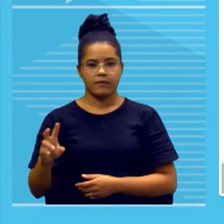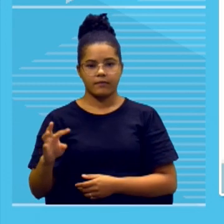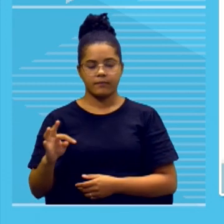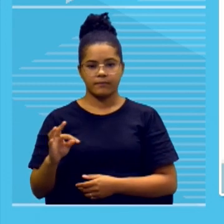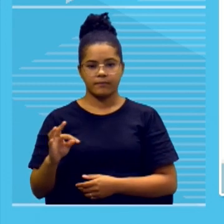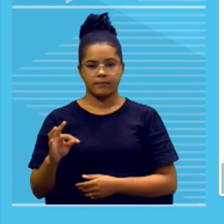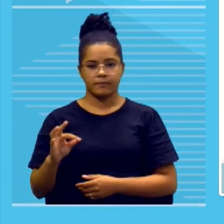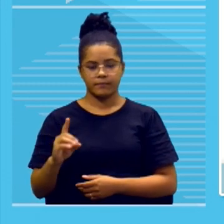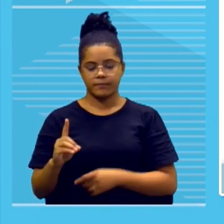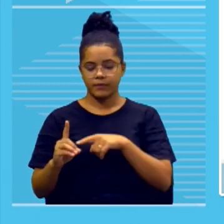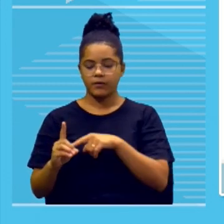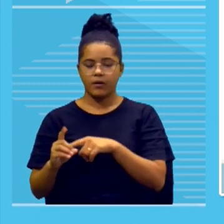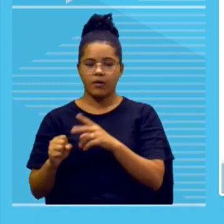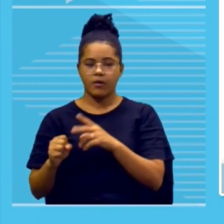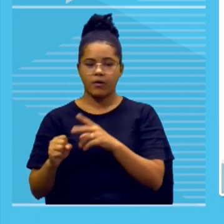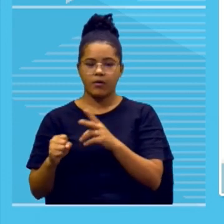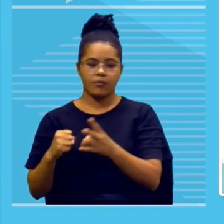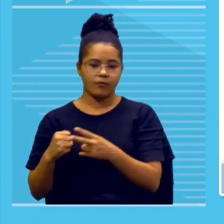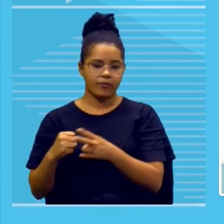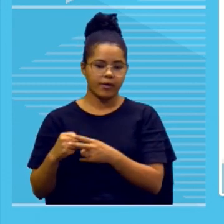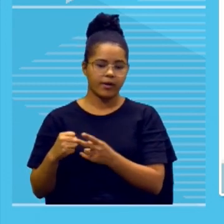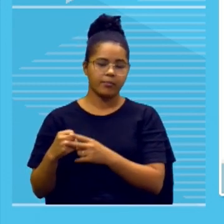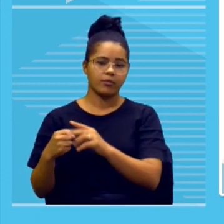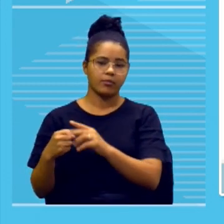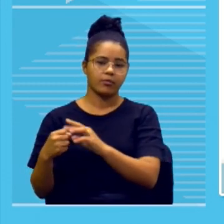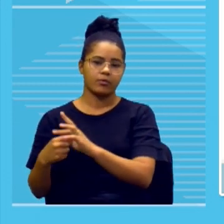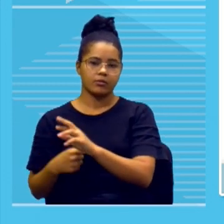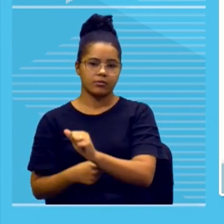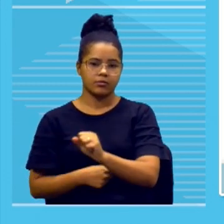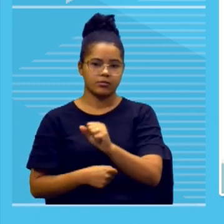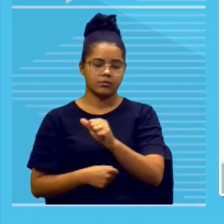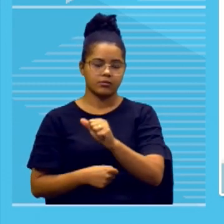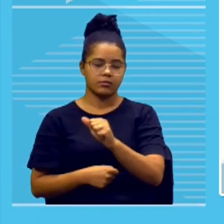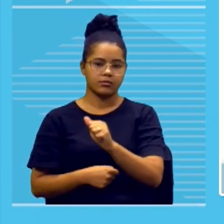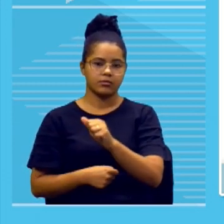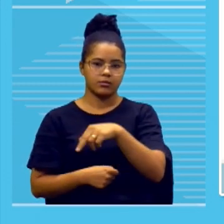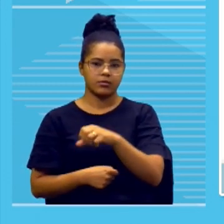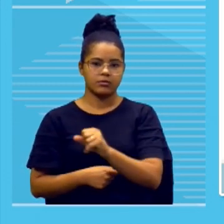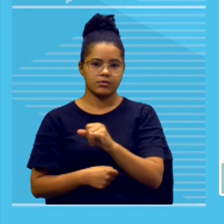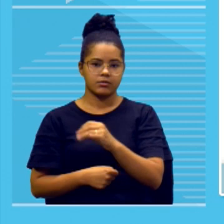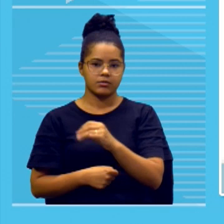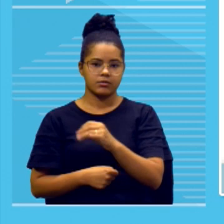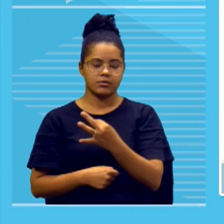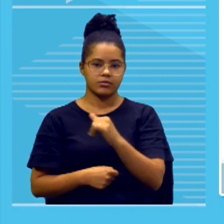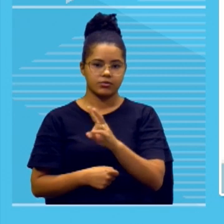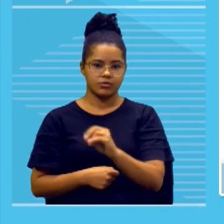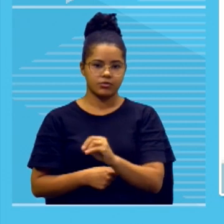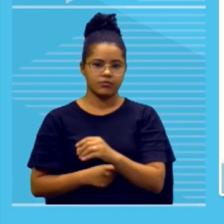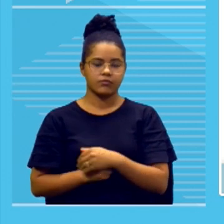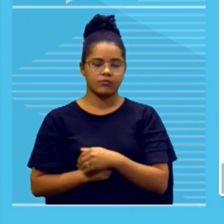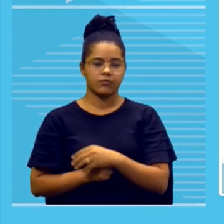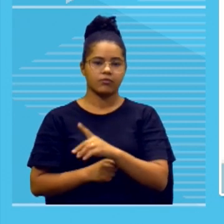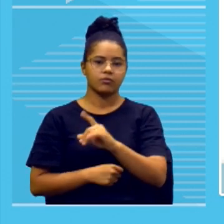Turma, então, isso aí é prego batido e ponta virada. Se o termo vem em forma de